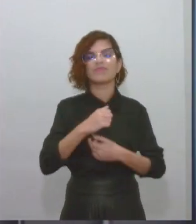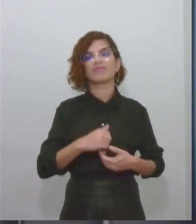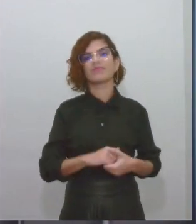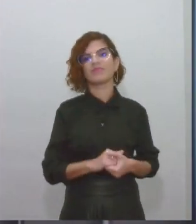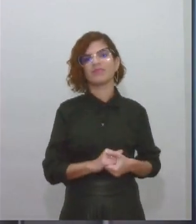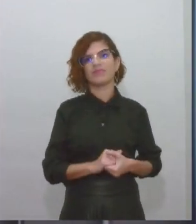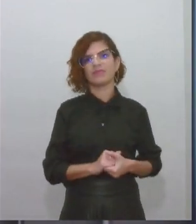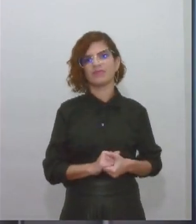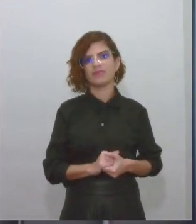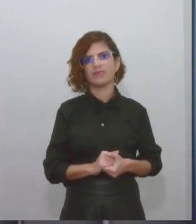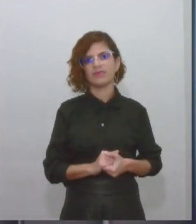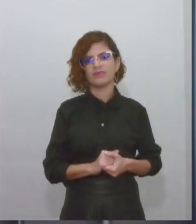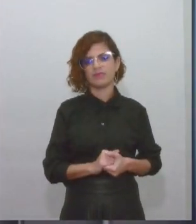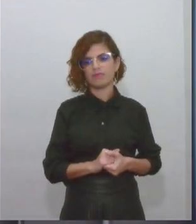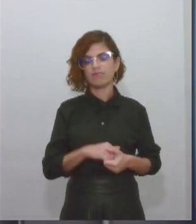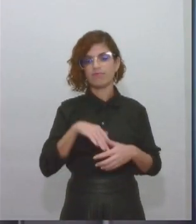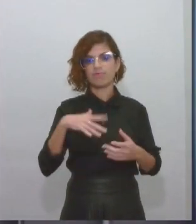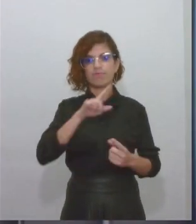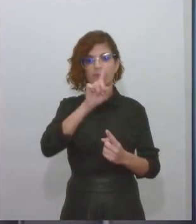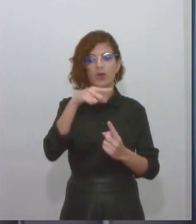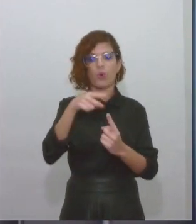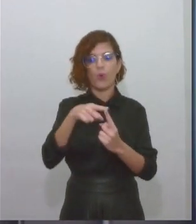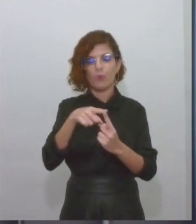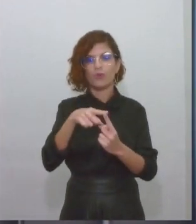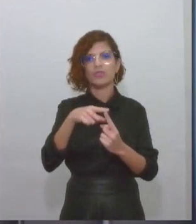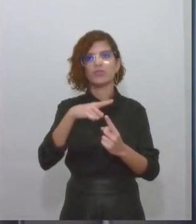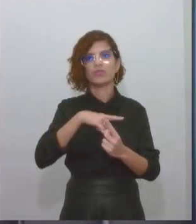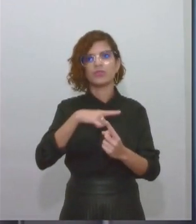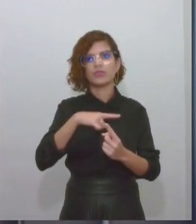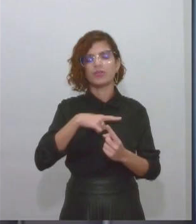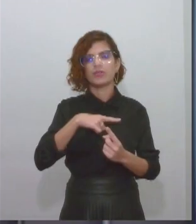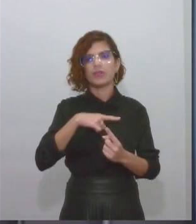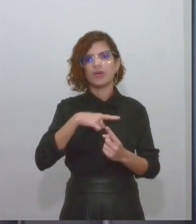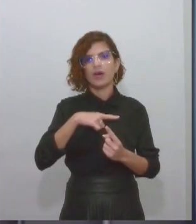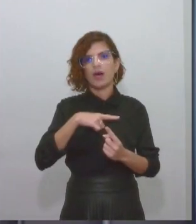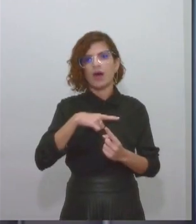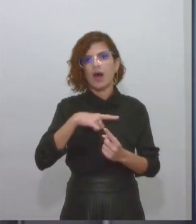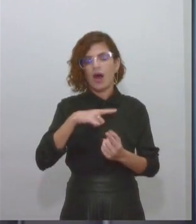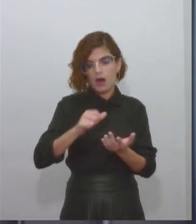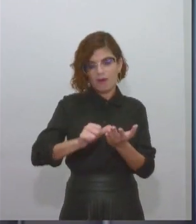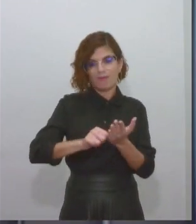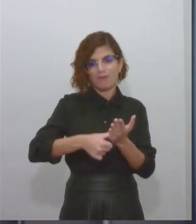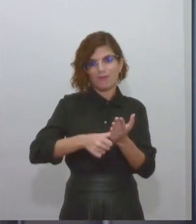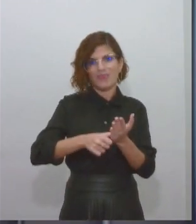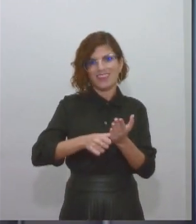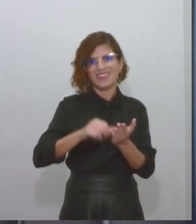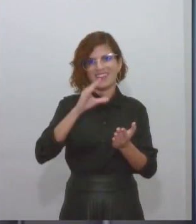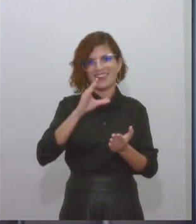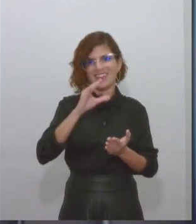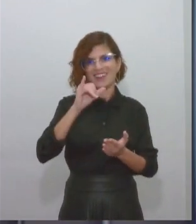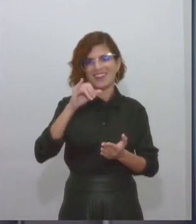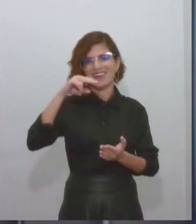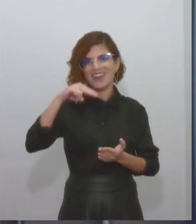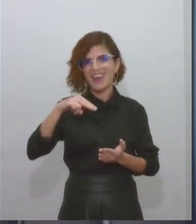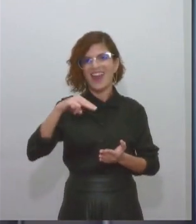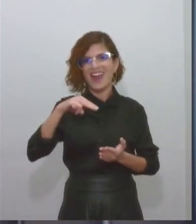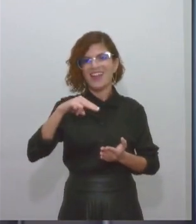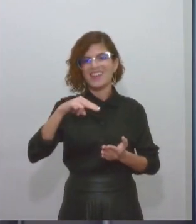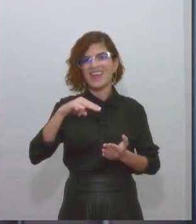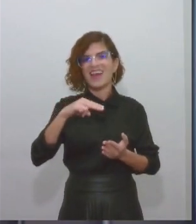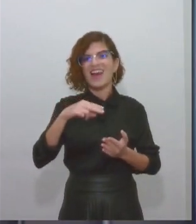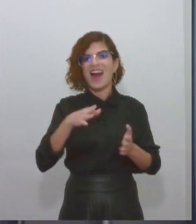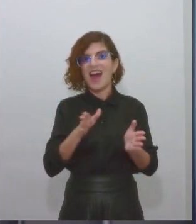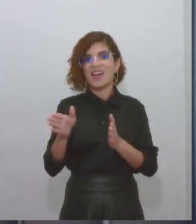Com o objetivo de tornar a Carteira Nacional de Identidade ainda mais acessível, a Secretaria de Estado